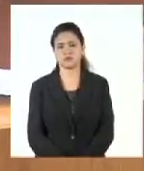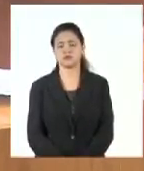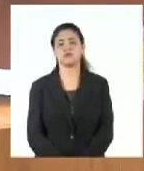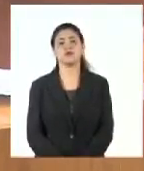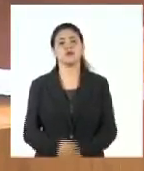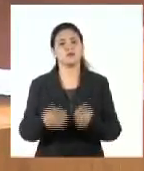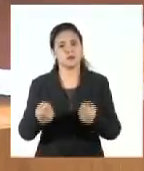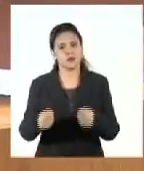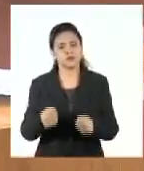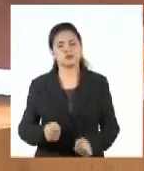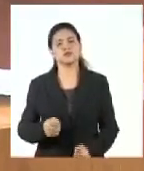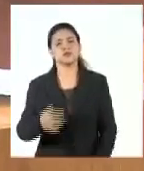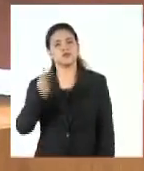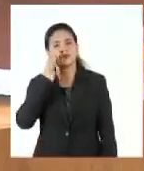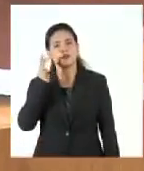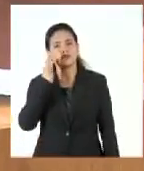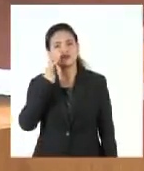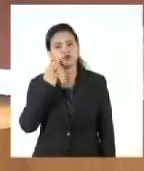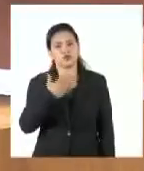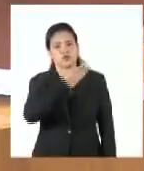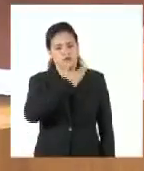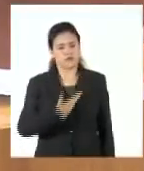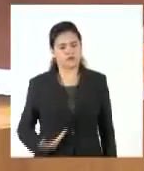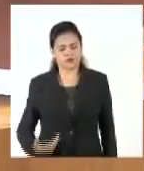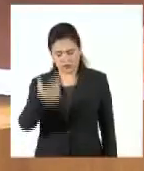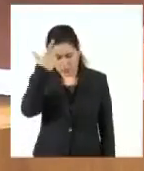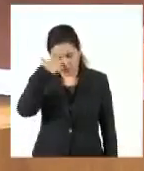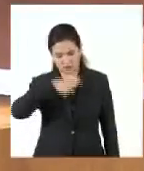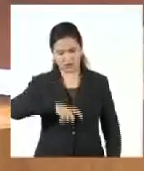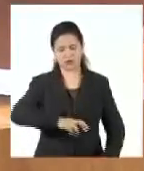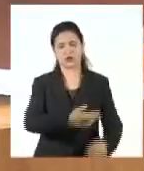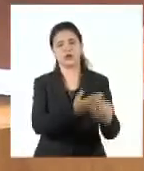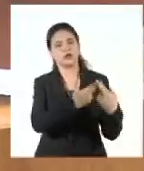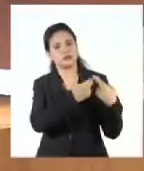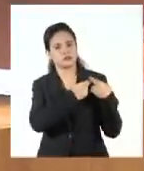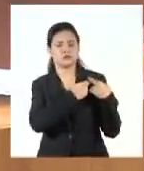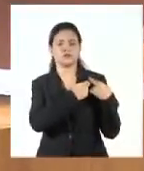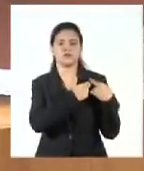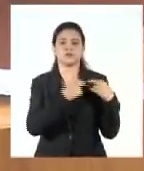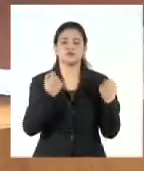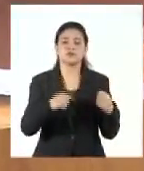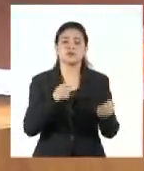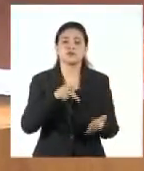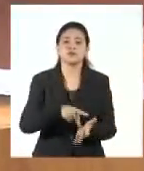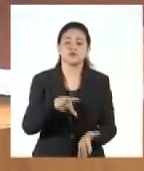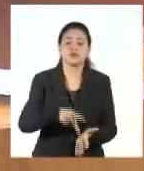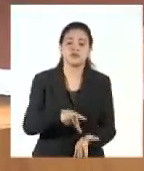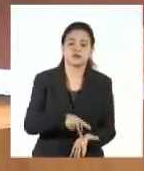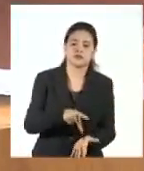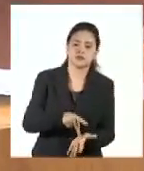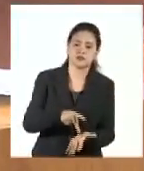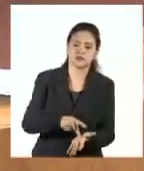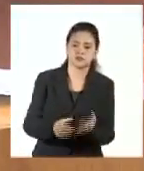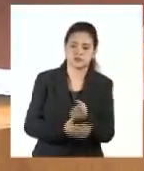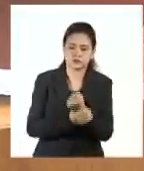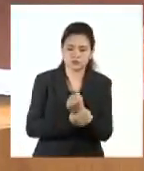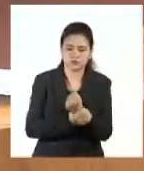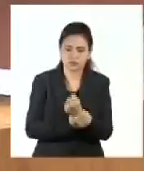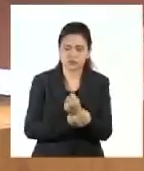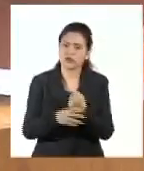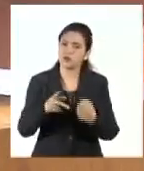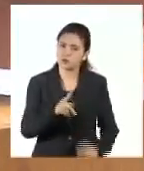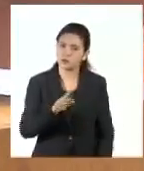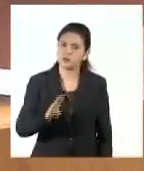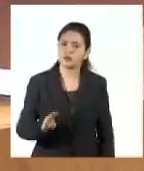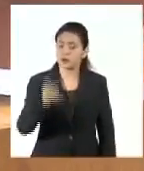papel de governador. Ele precisa realmente chamar a segurança pública para si,